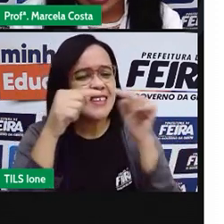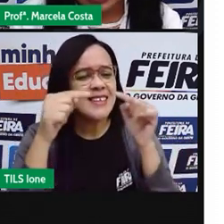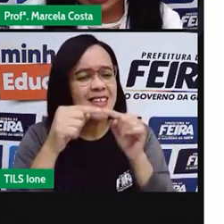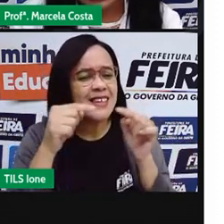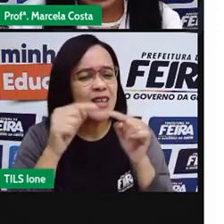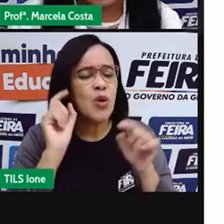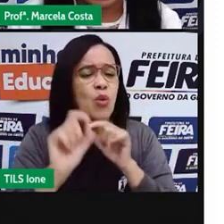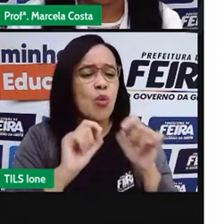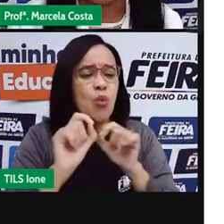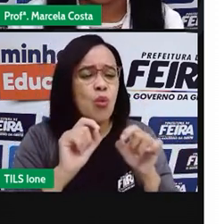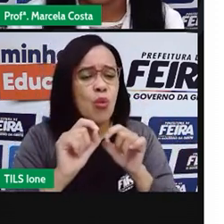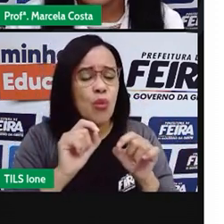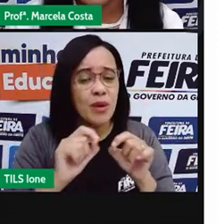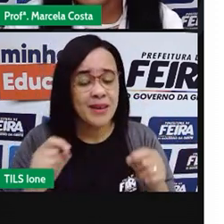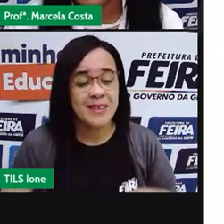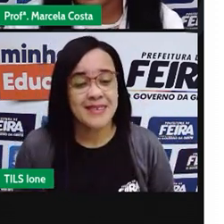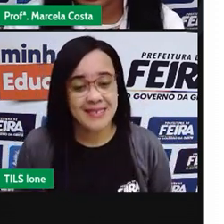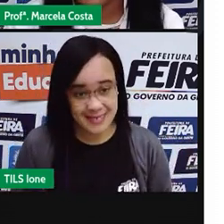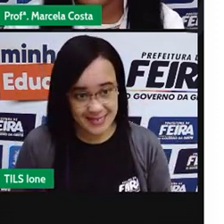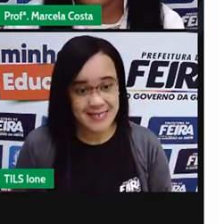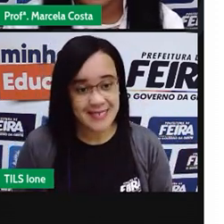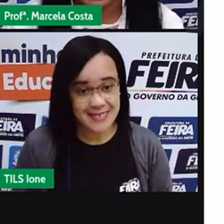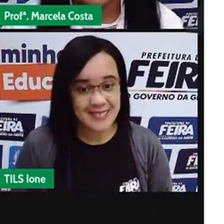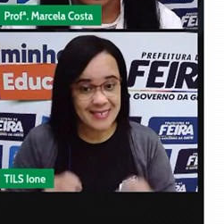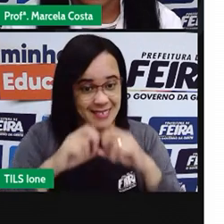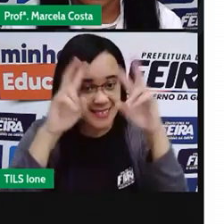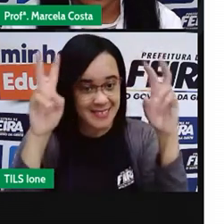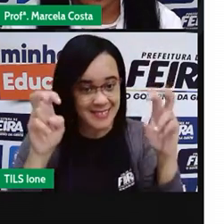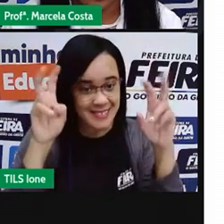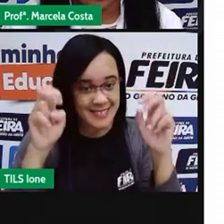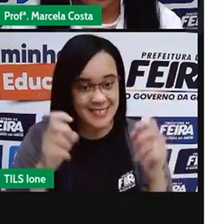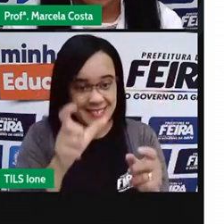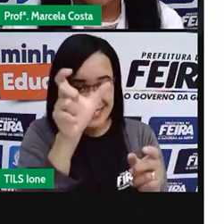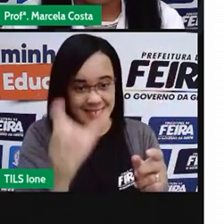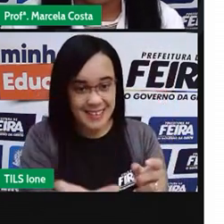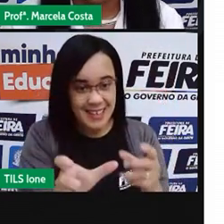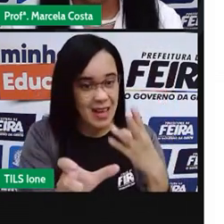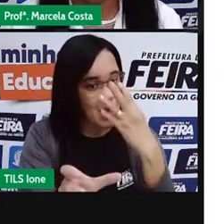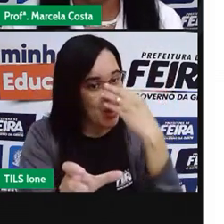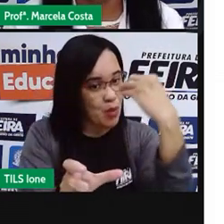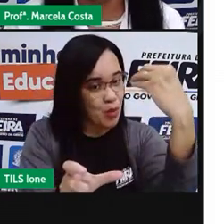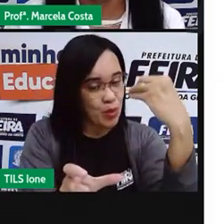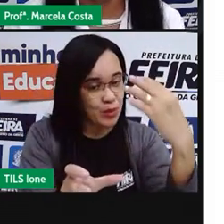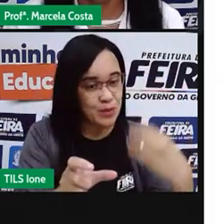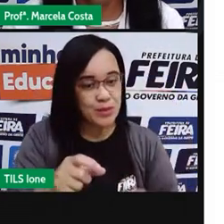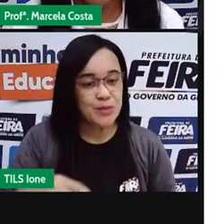que aparece aí na capa, esse título, Este é o Lobo.